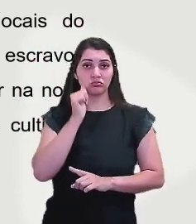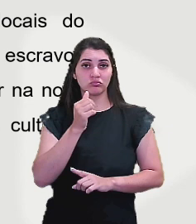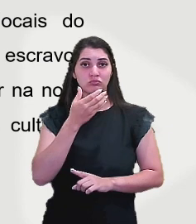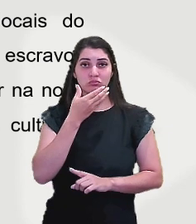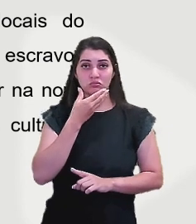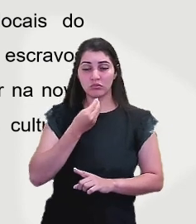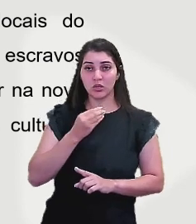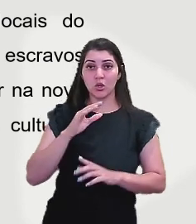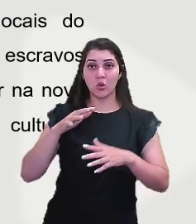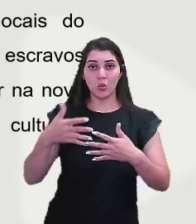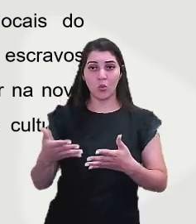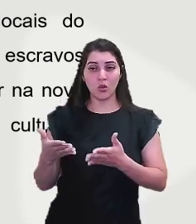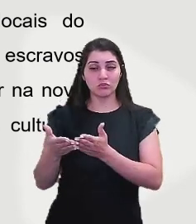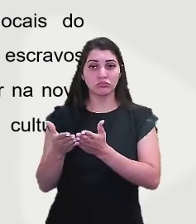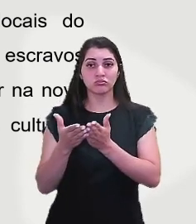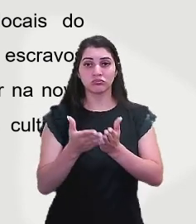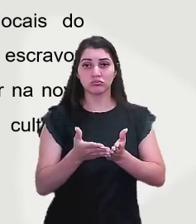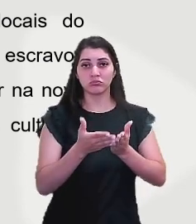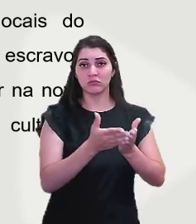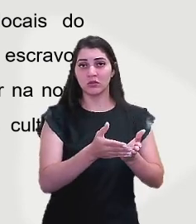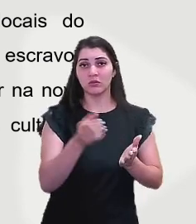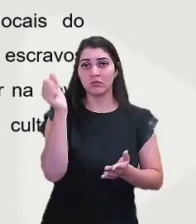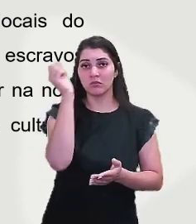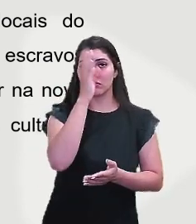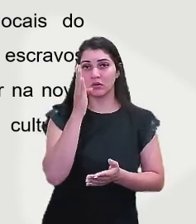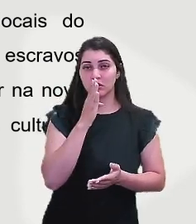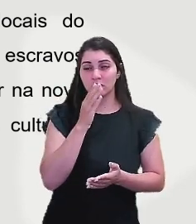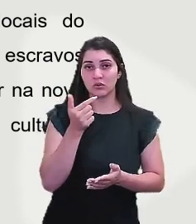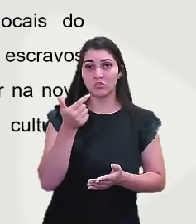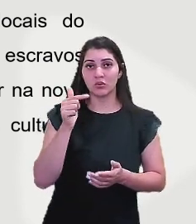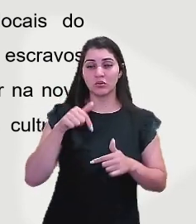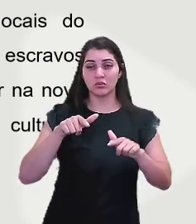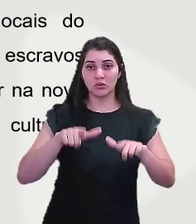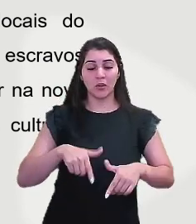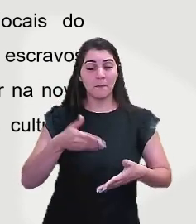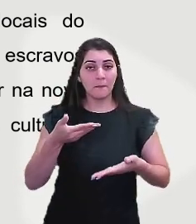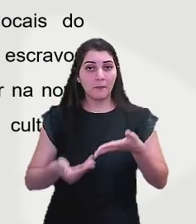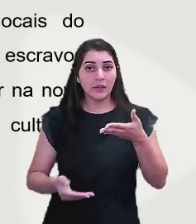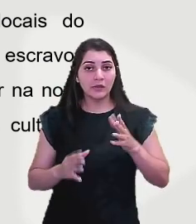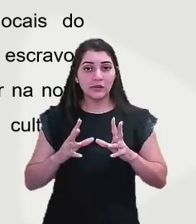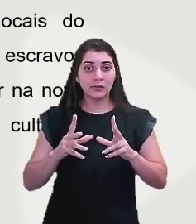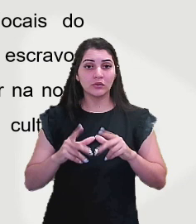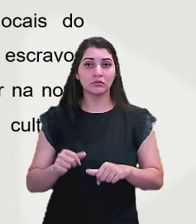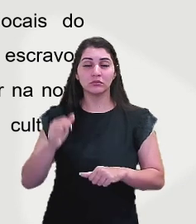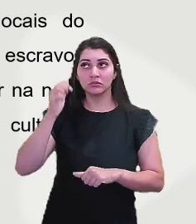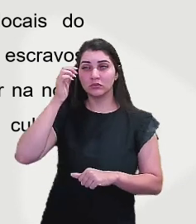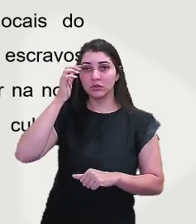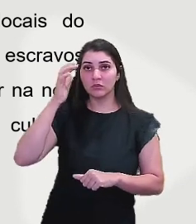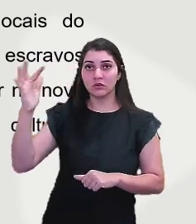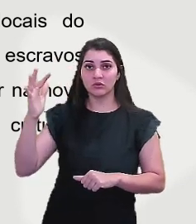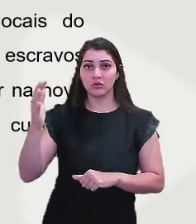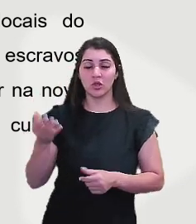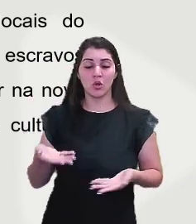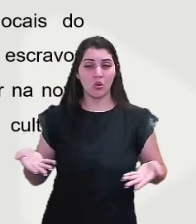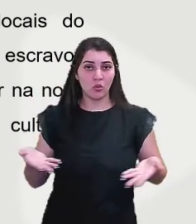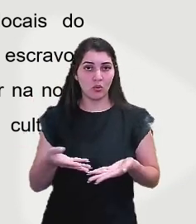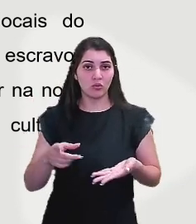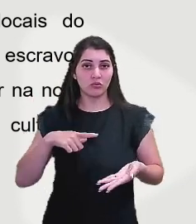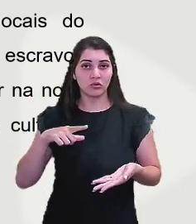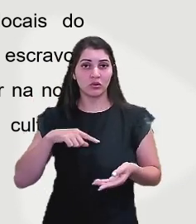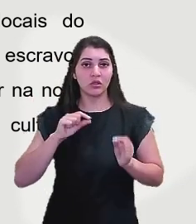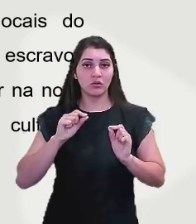para o Brasil ou para outro local, né, eles já perdiam isso tudo. Imagina você hoje possuir